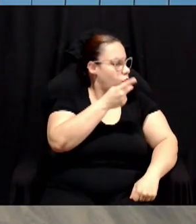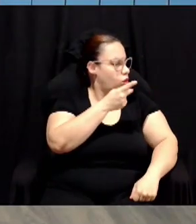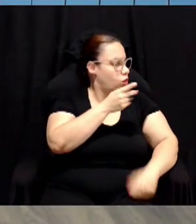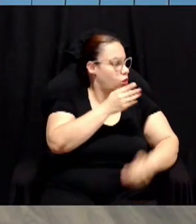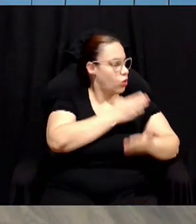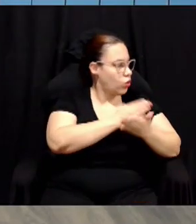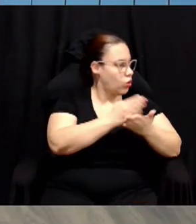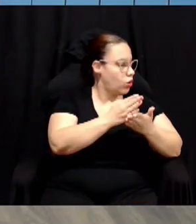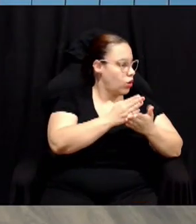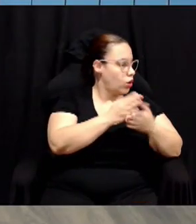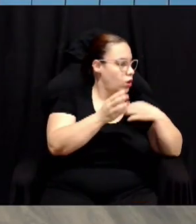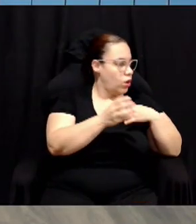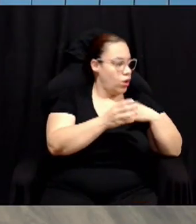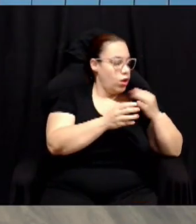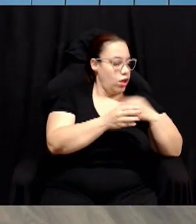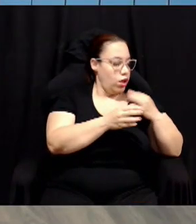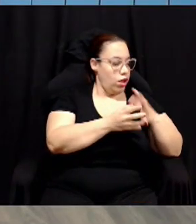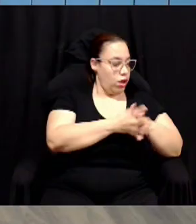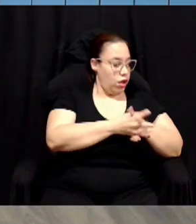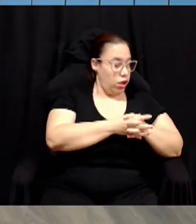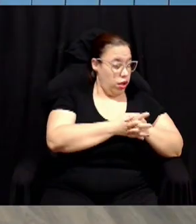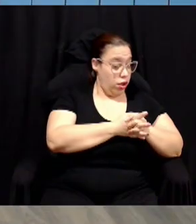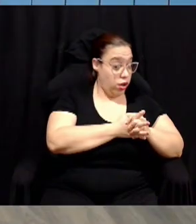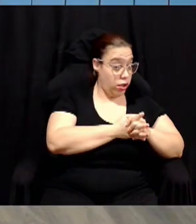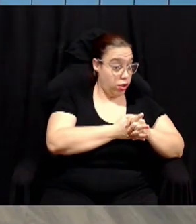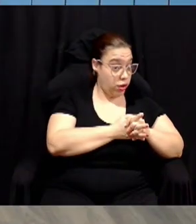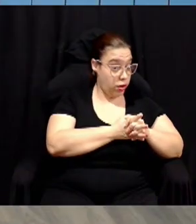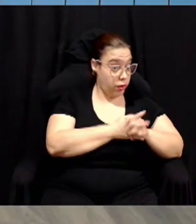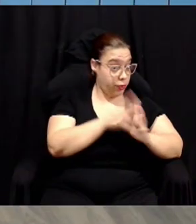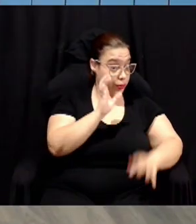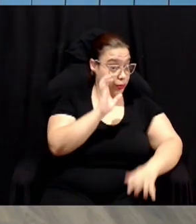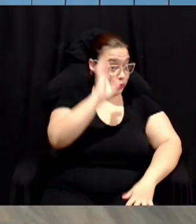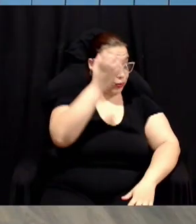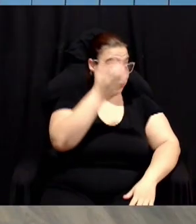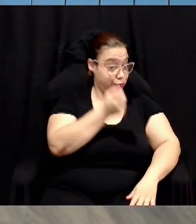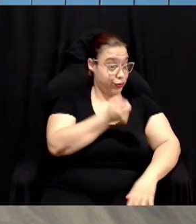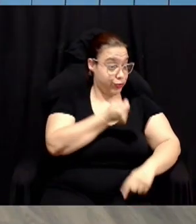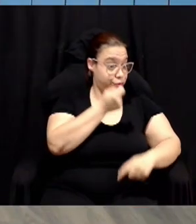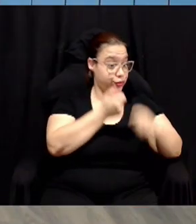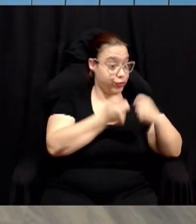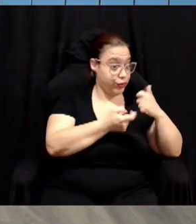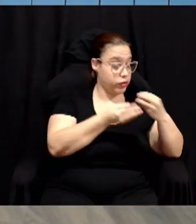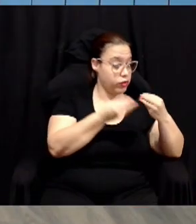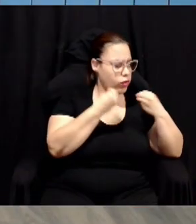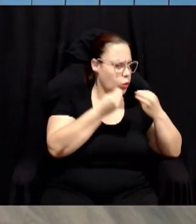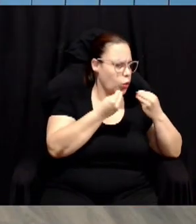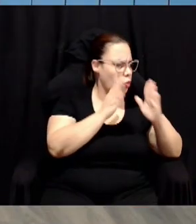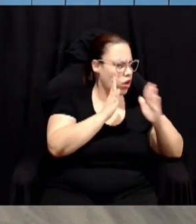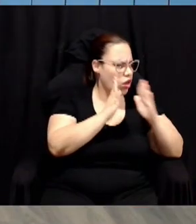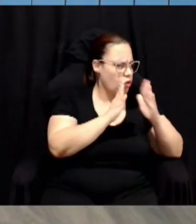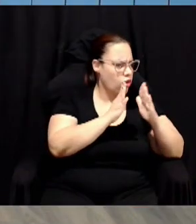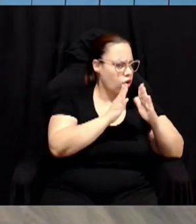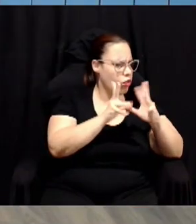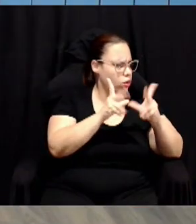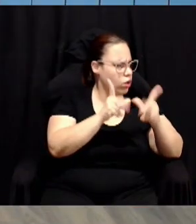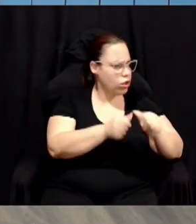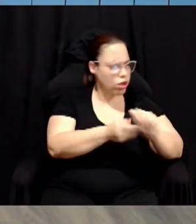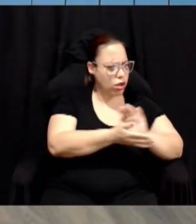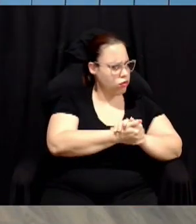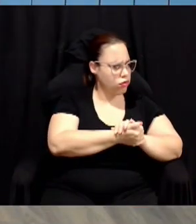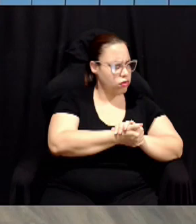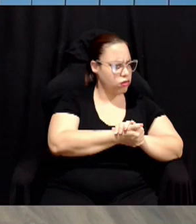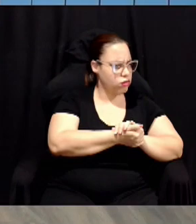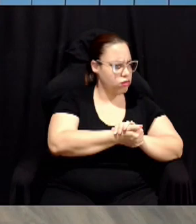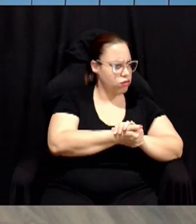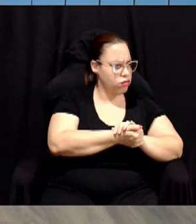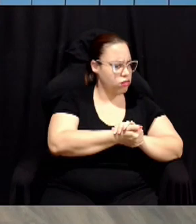a doença ela vai acontecendo, né, aos poucos. Como que são essas fases de uma maneira geral?